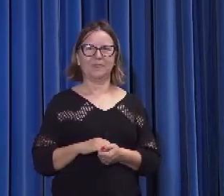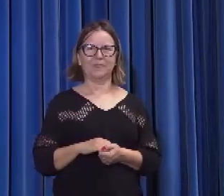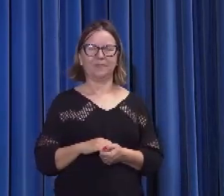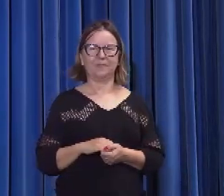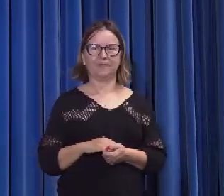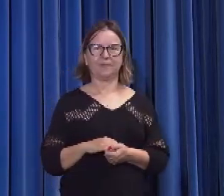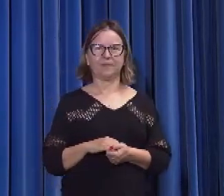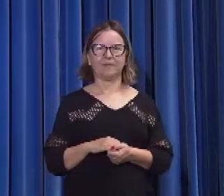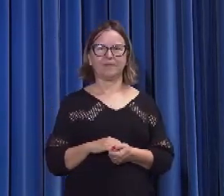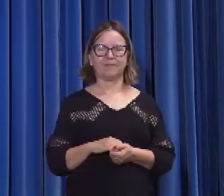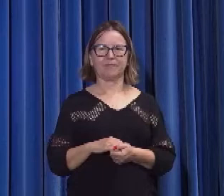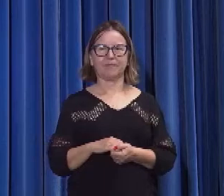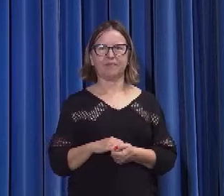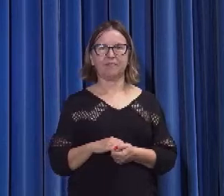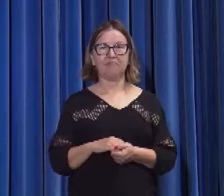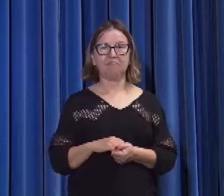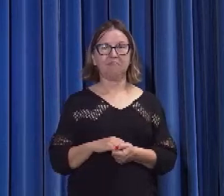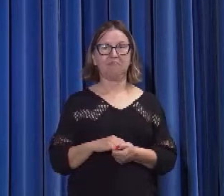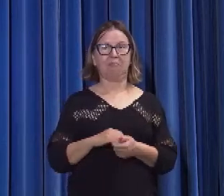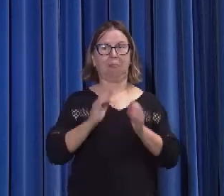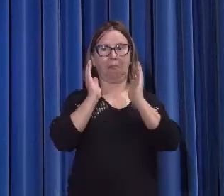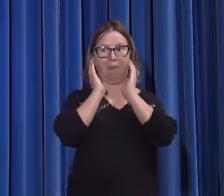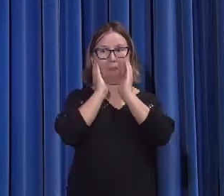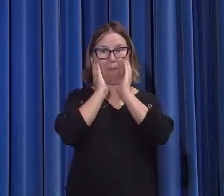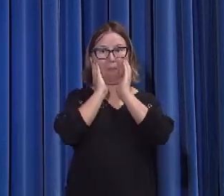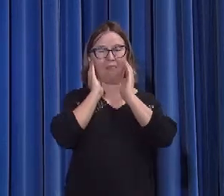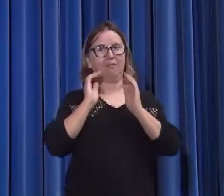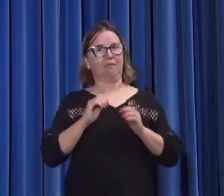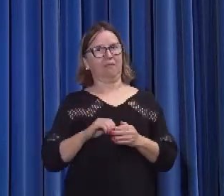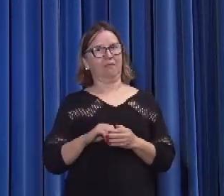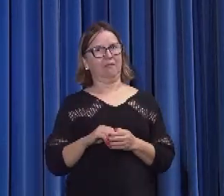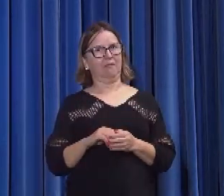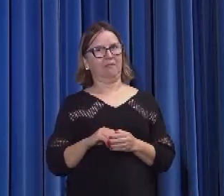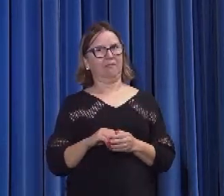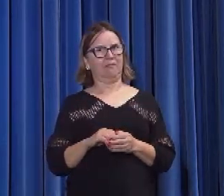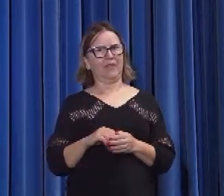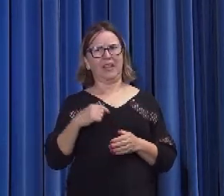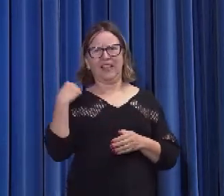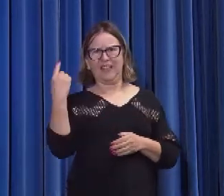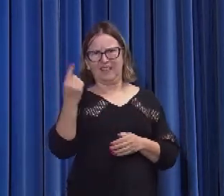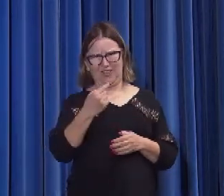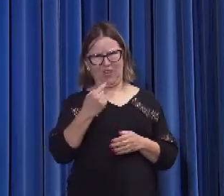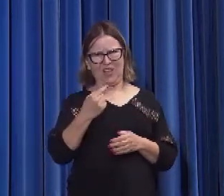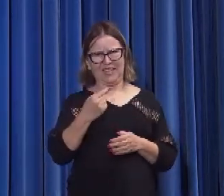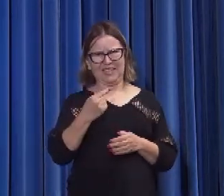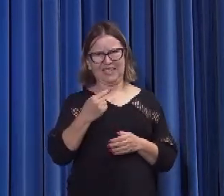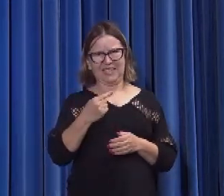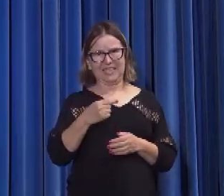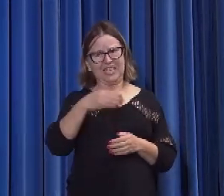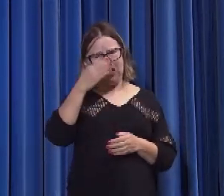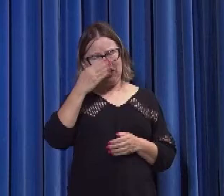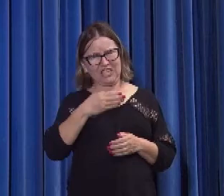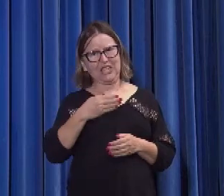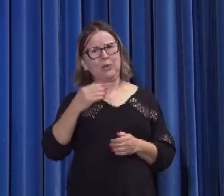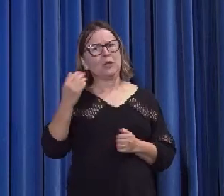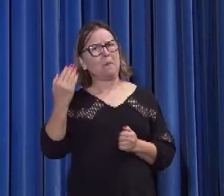Olha que coisa. Ser julgado digno de provação.